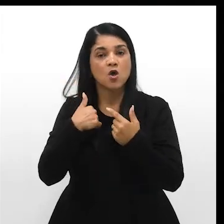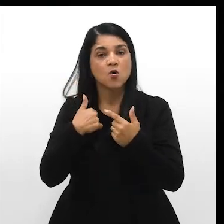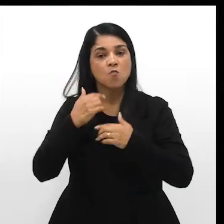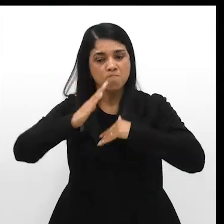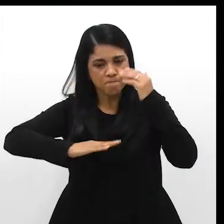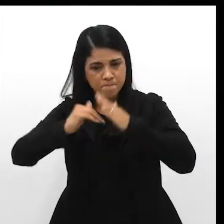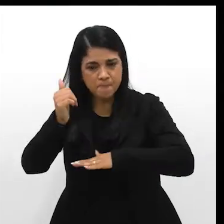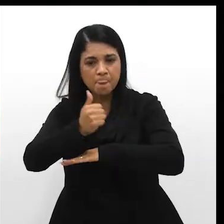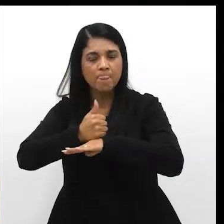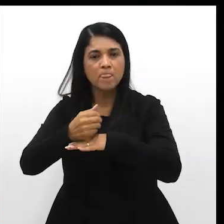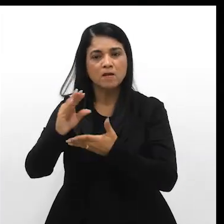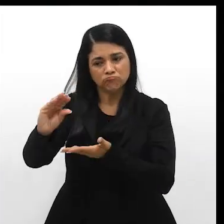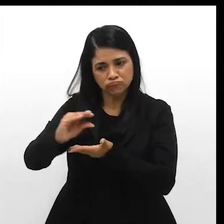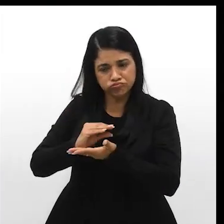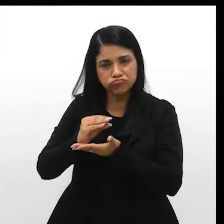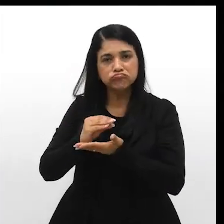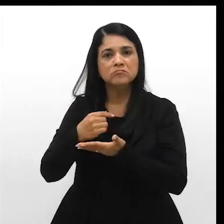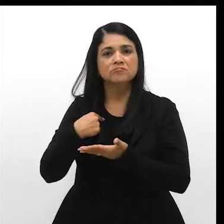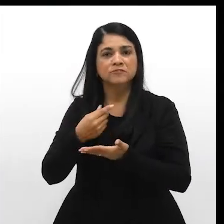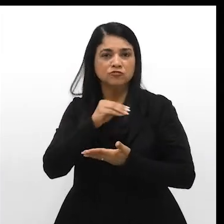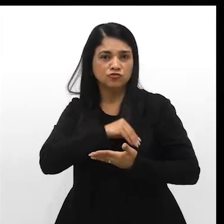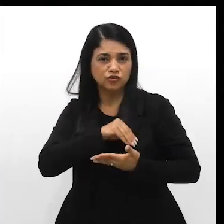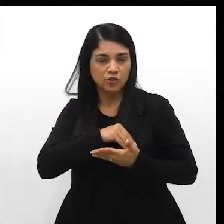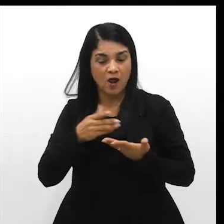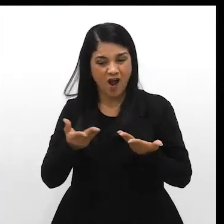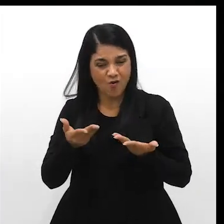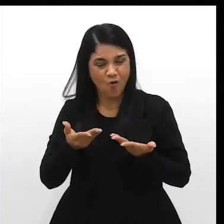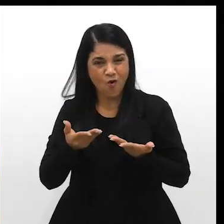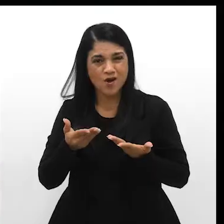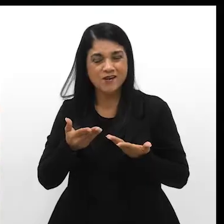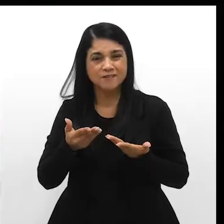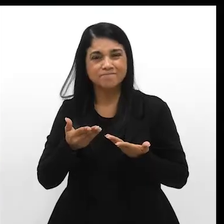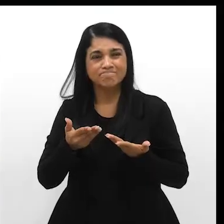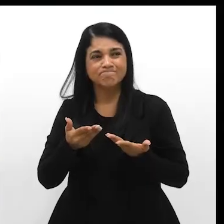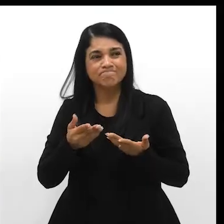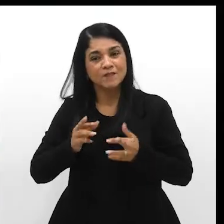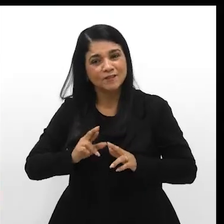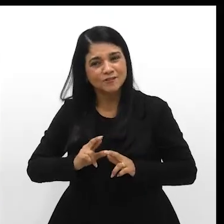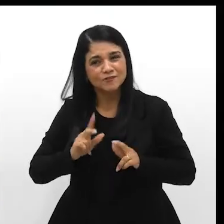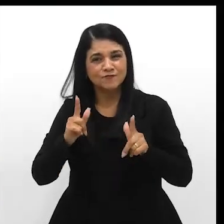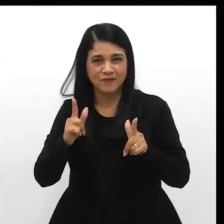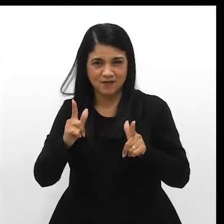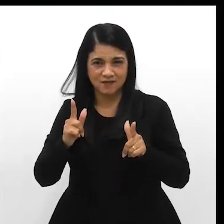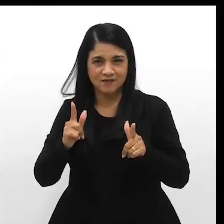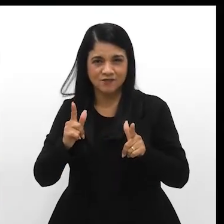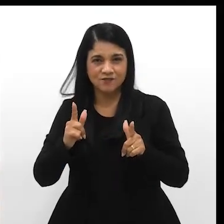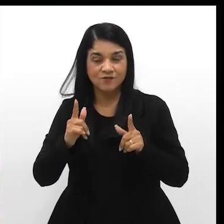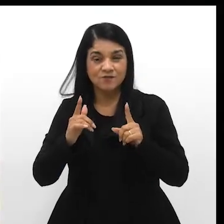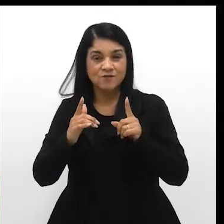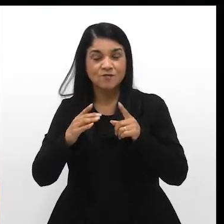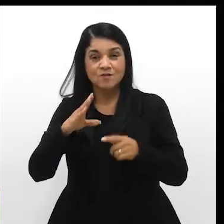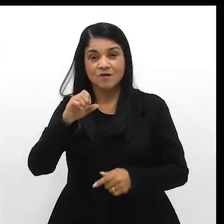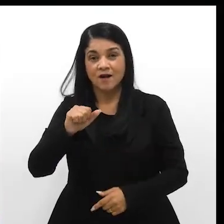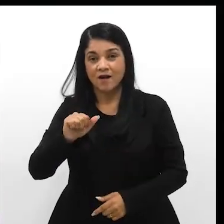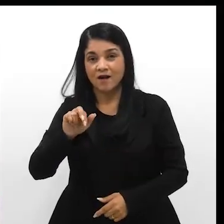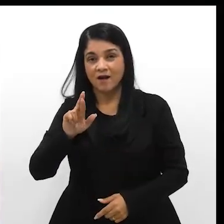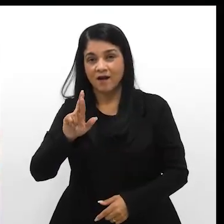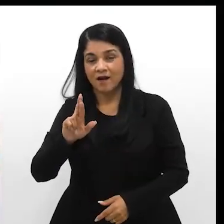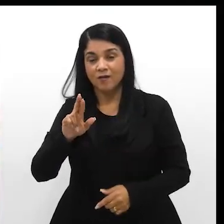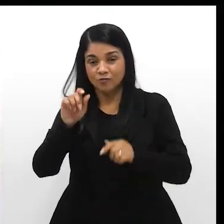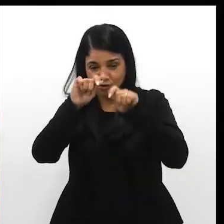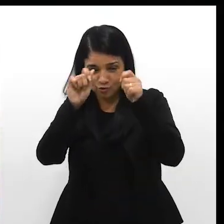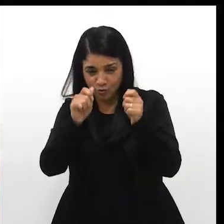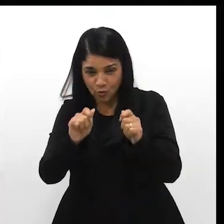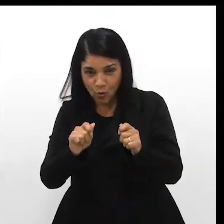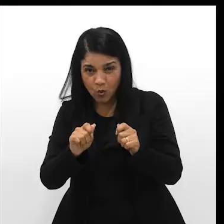né? E na qual eu ganhei dinheiro, né? Ganhei mais no início do que agora. Agora as coisas, né? Não estão mais como era antigamente, né? O carnavalesco já